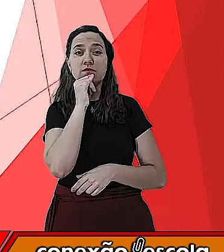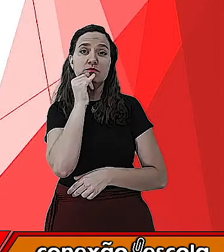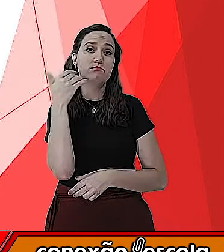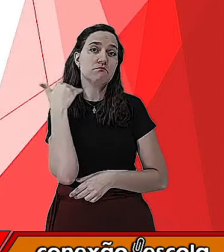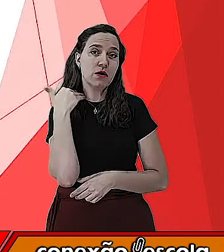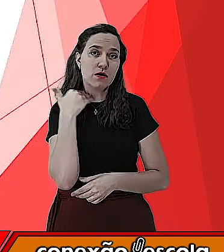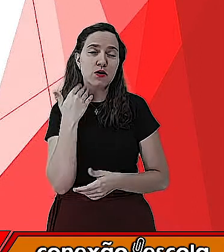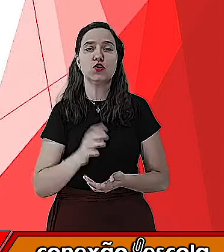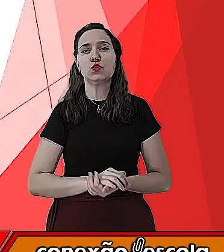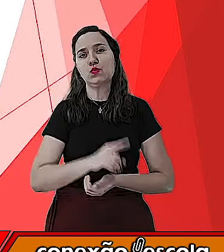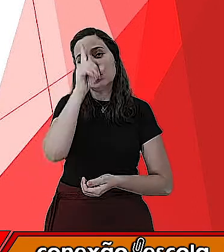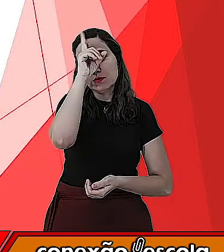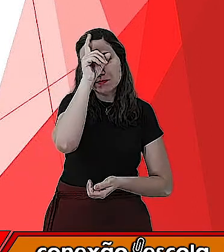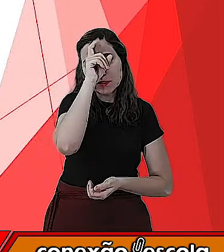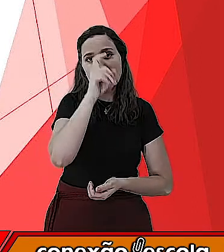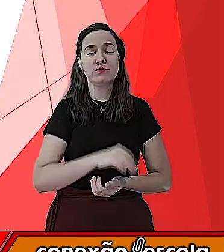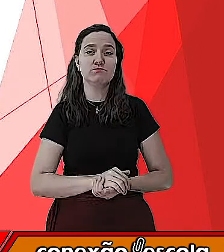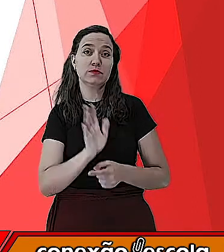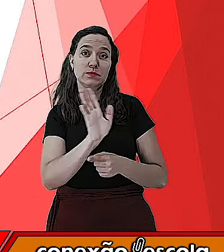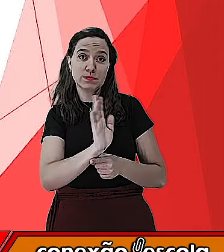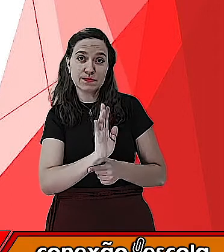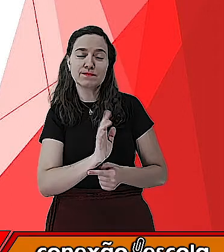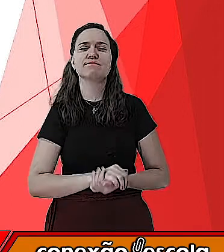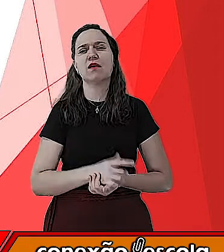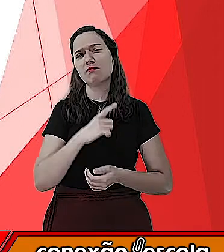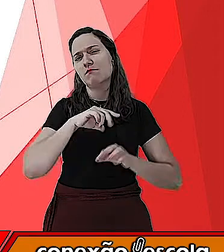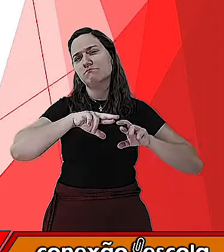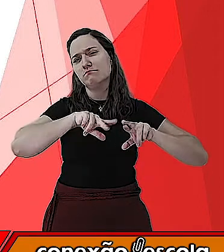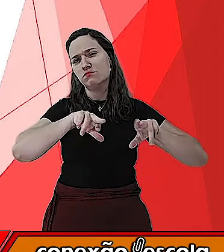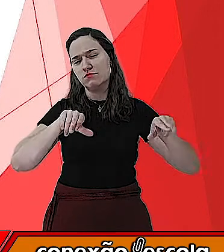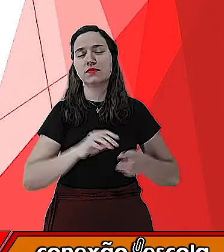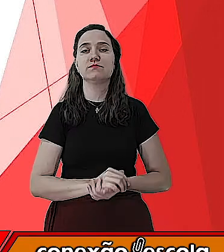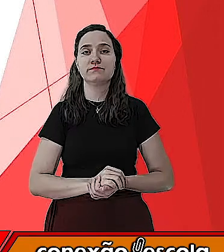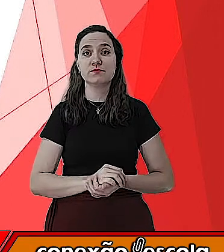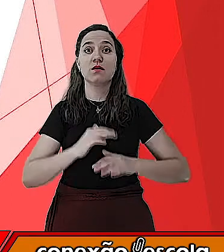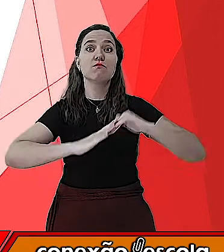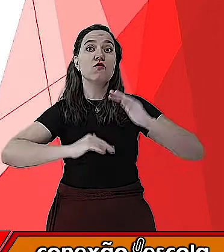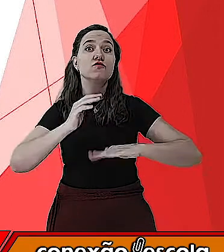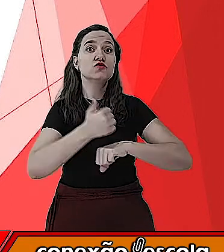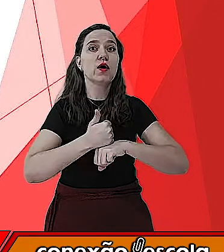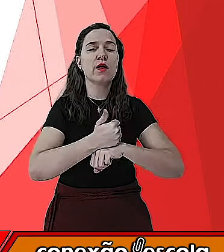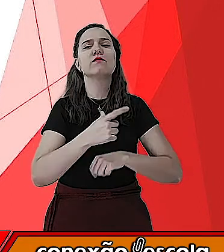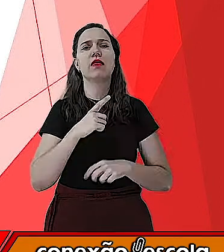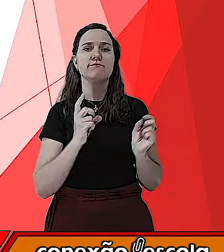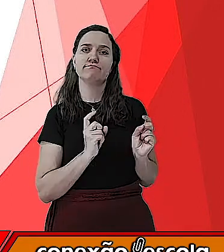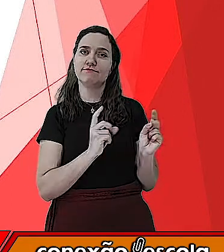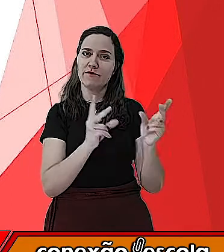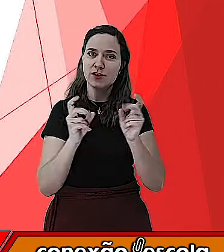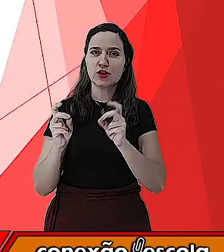bancos, hospitais, cinema. Entre os trabalhadores, há